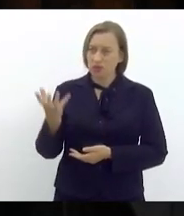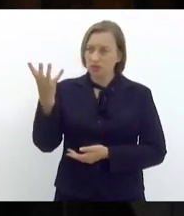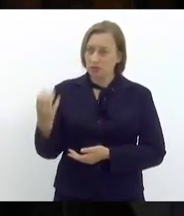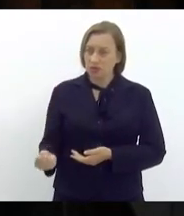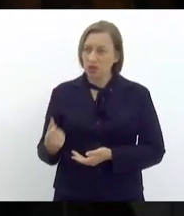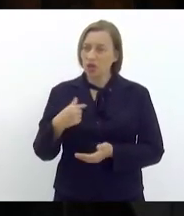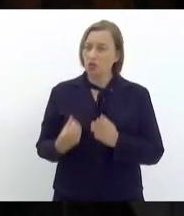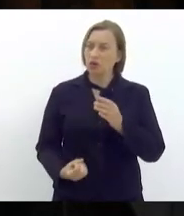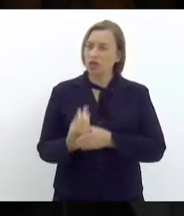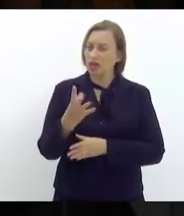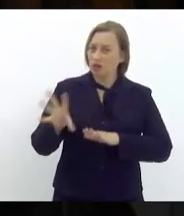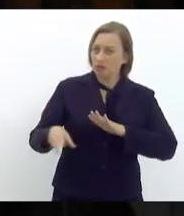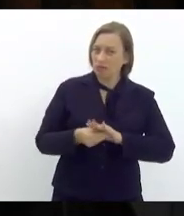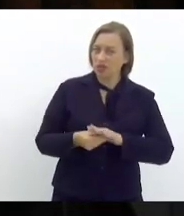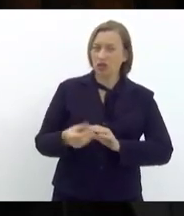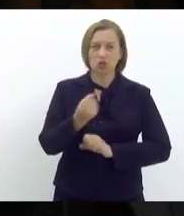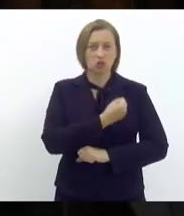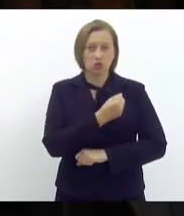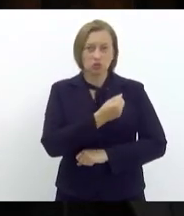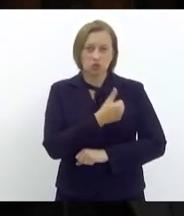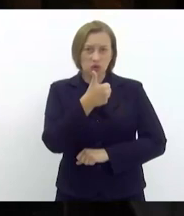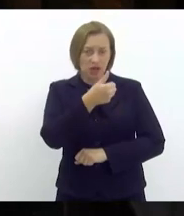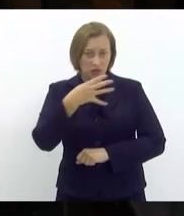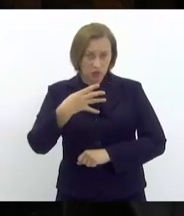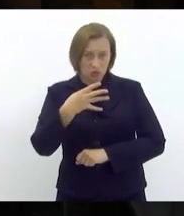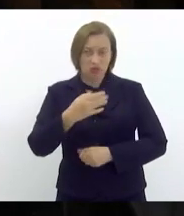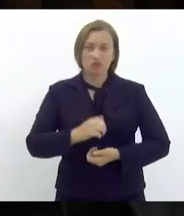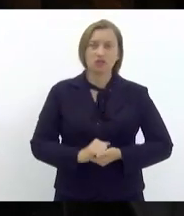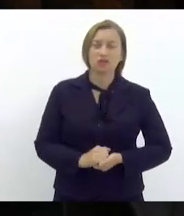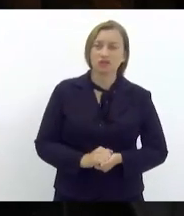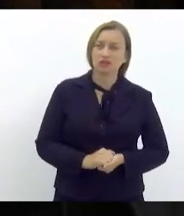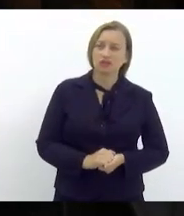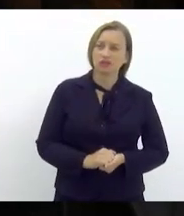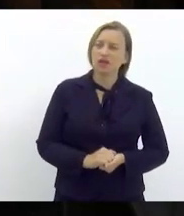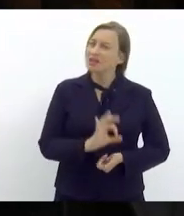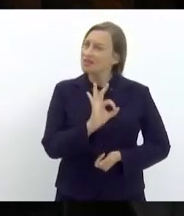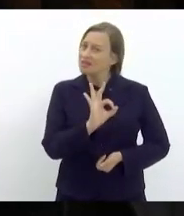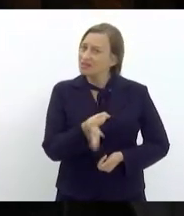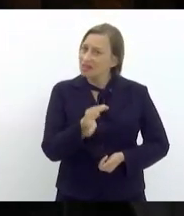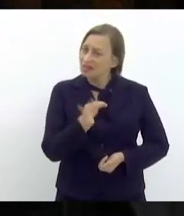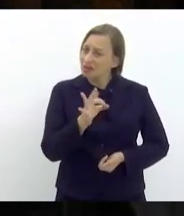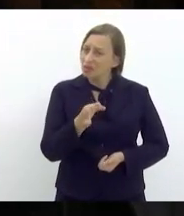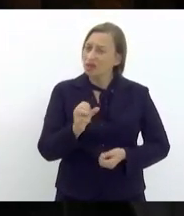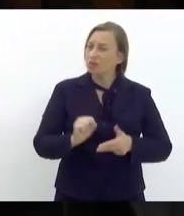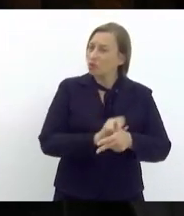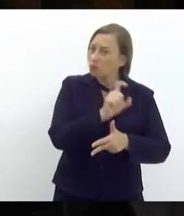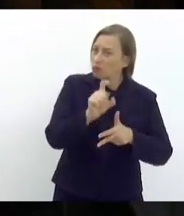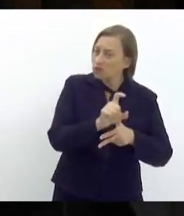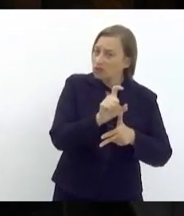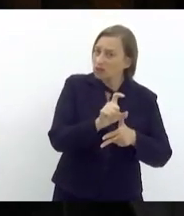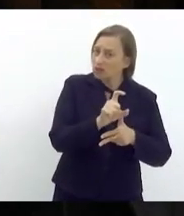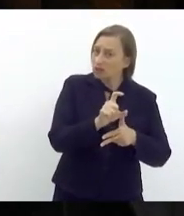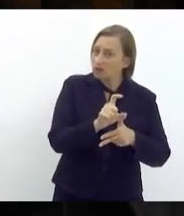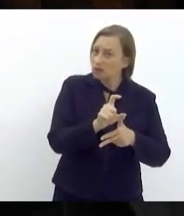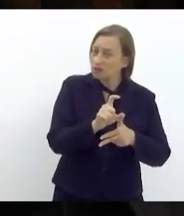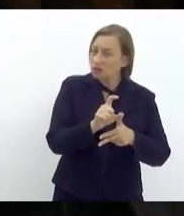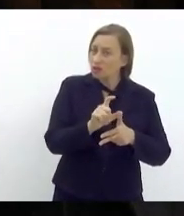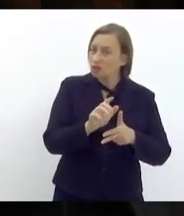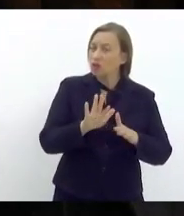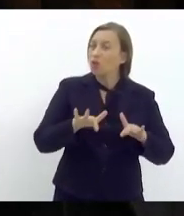emenda que se chama de número 14 exatamente para que o poder executivo quando